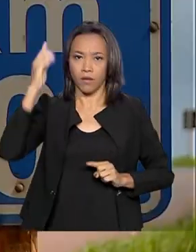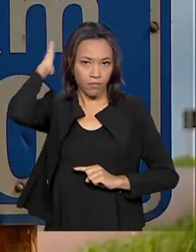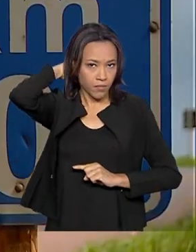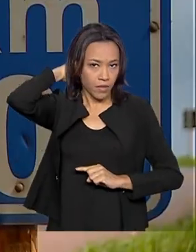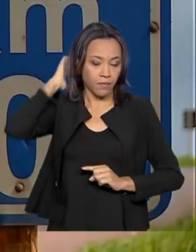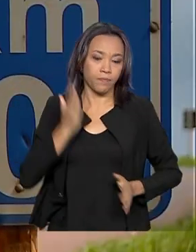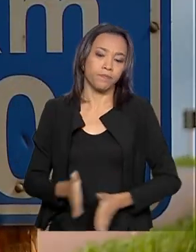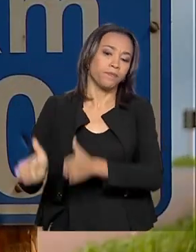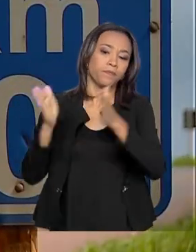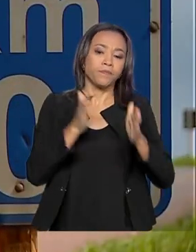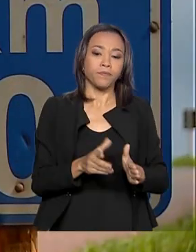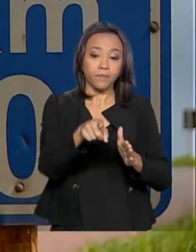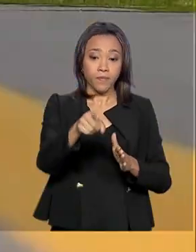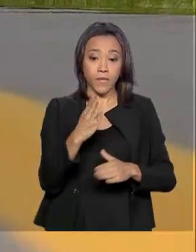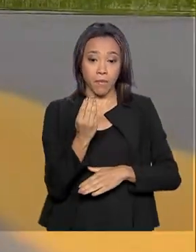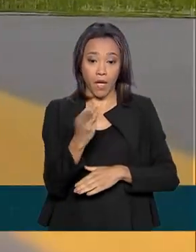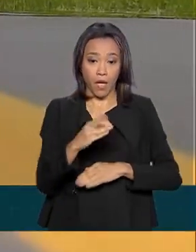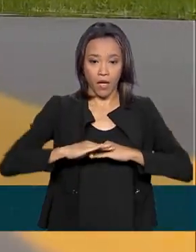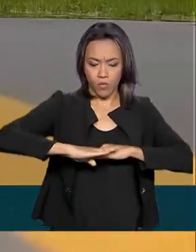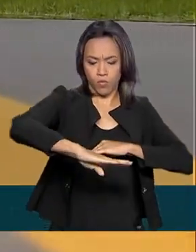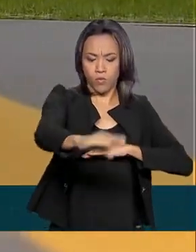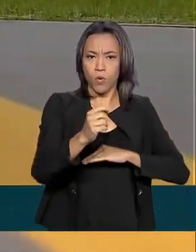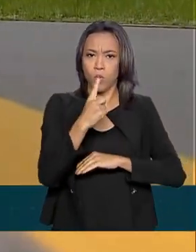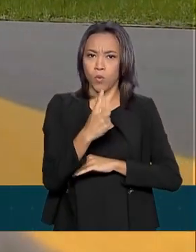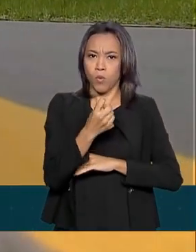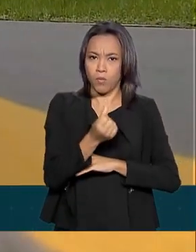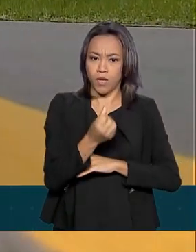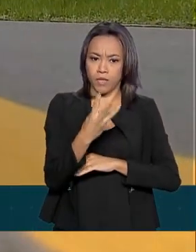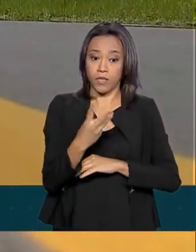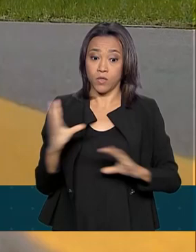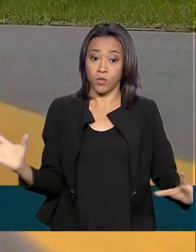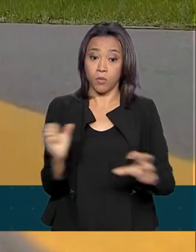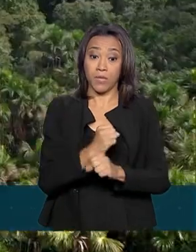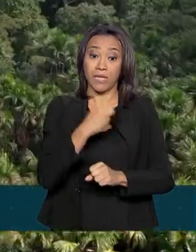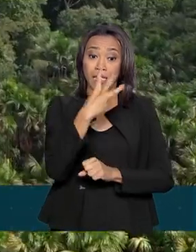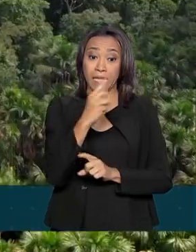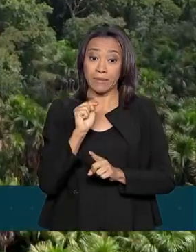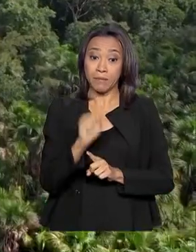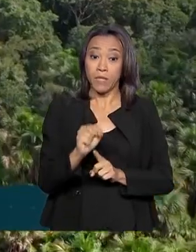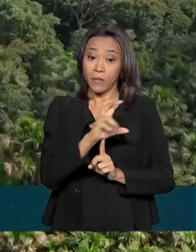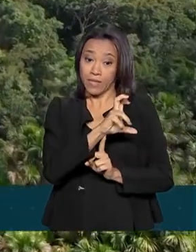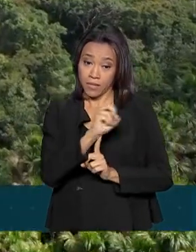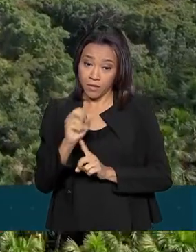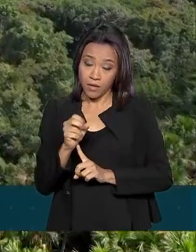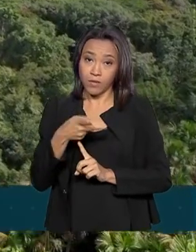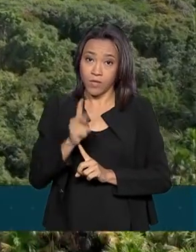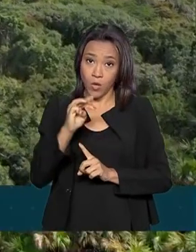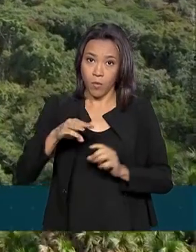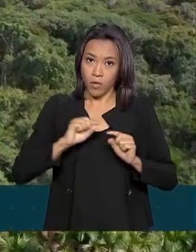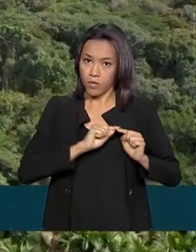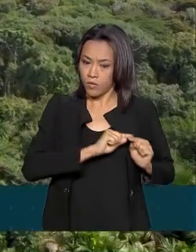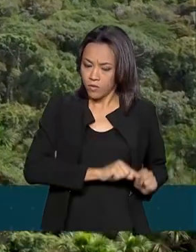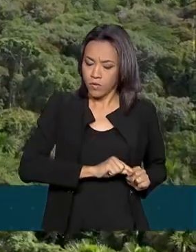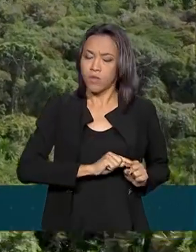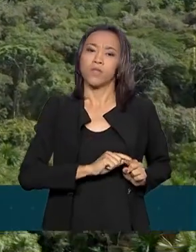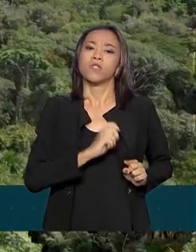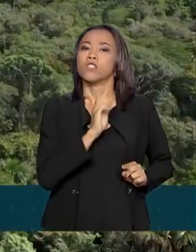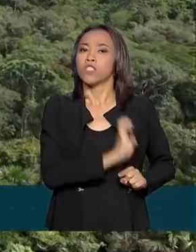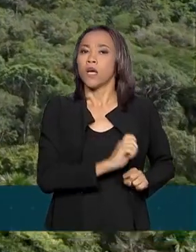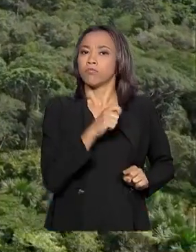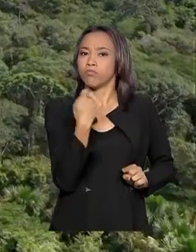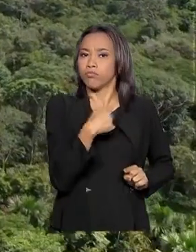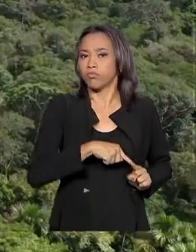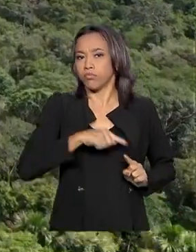A BR-163 tem um total de 3.500 quilômetros e liga os estados do Rio Grande do Sul,